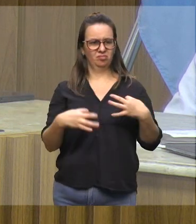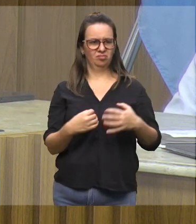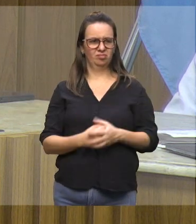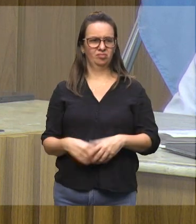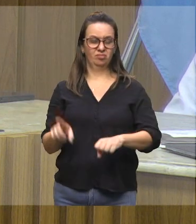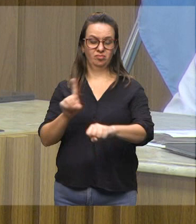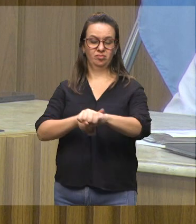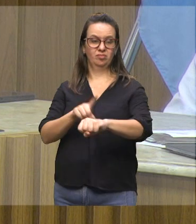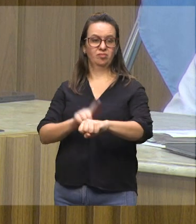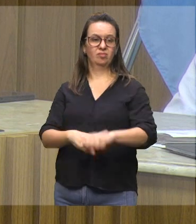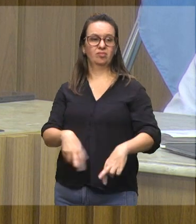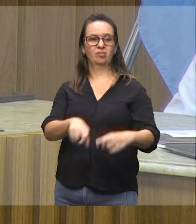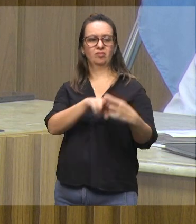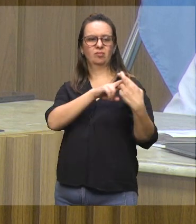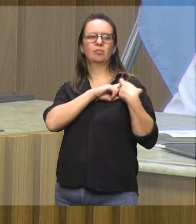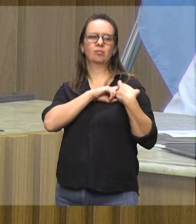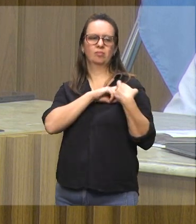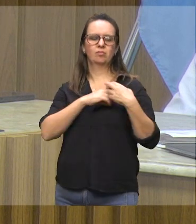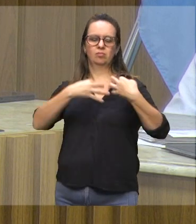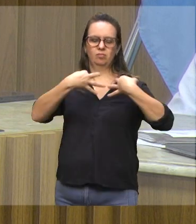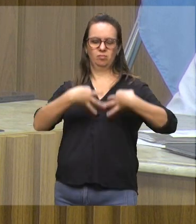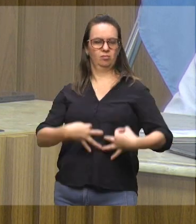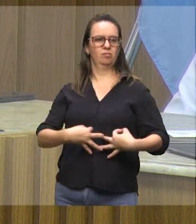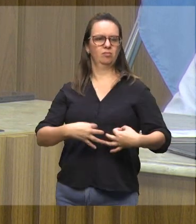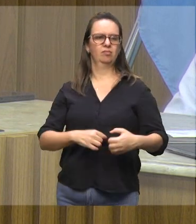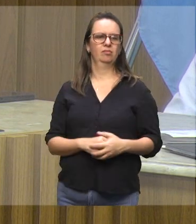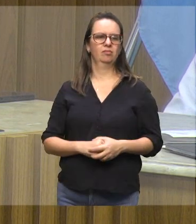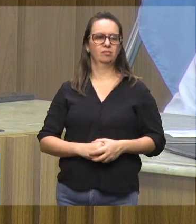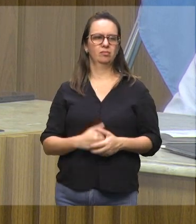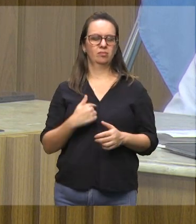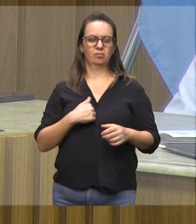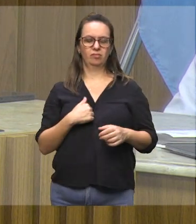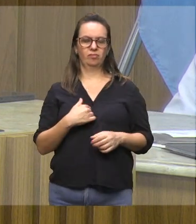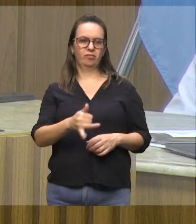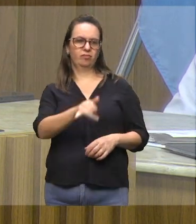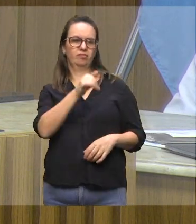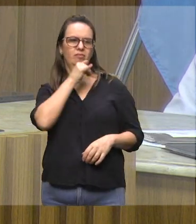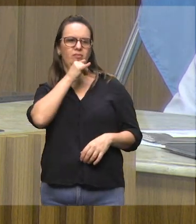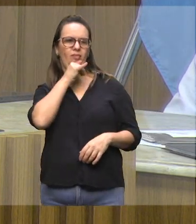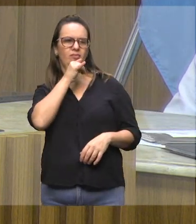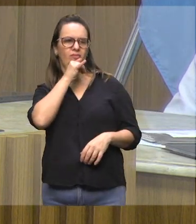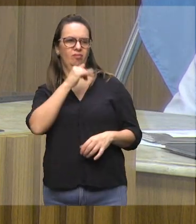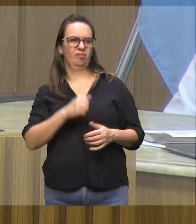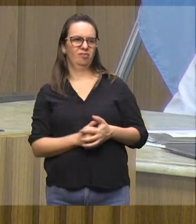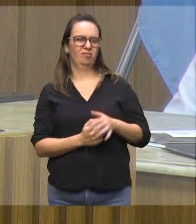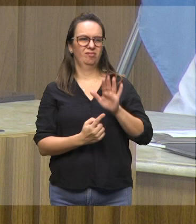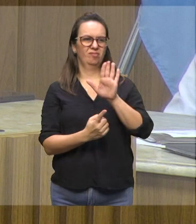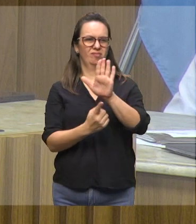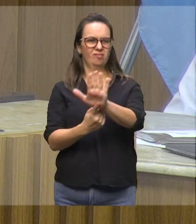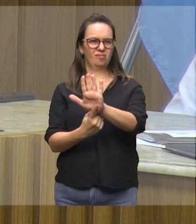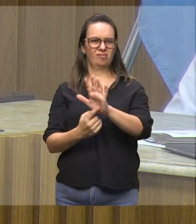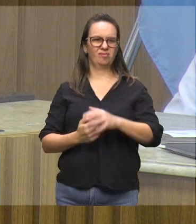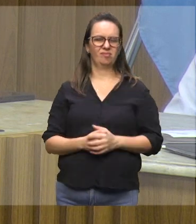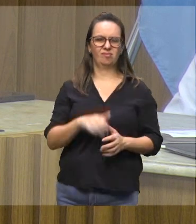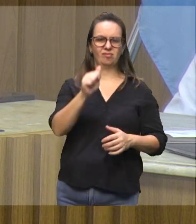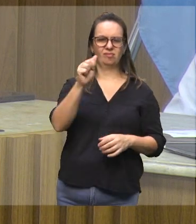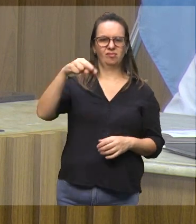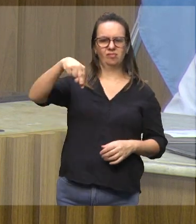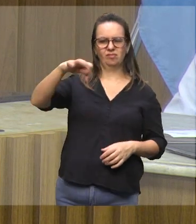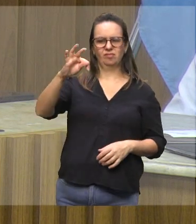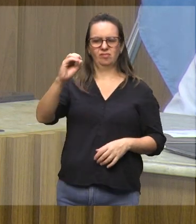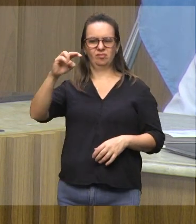da responsabilização vai chegar. E esse daqui é um exemplo. Despacho do auditor Antônio Carlos dos